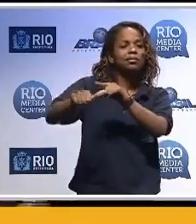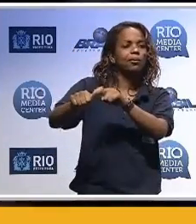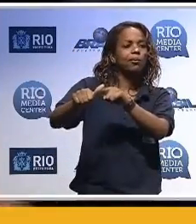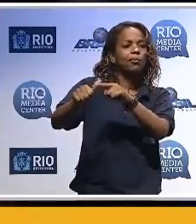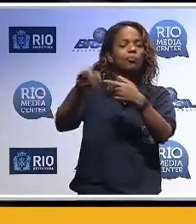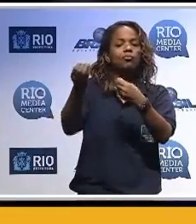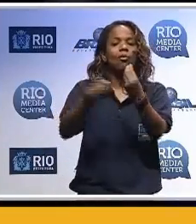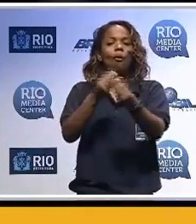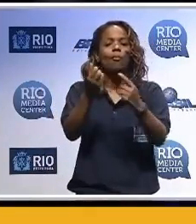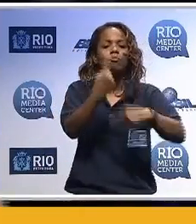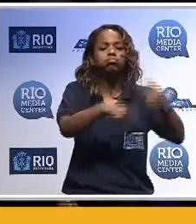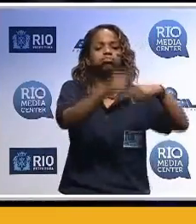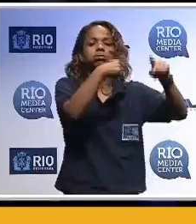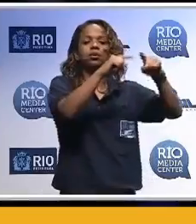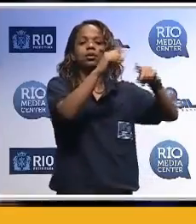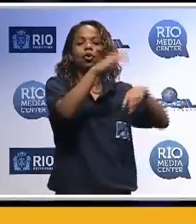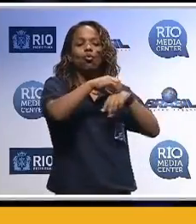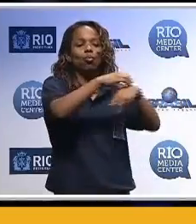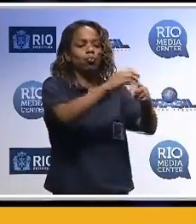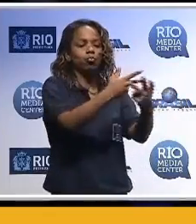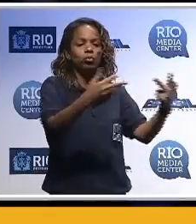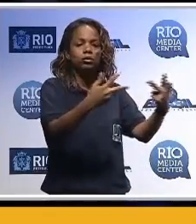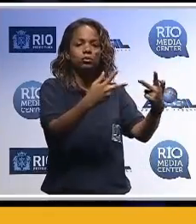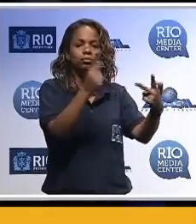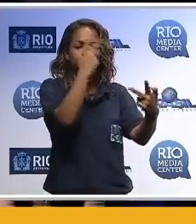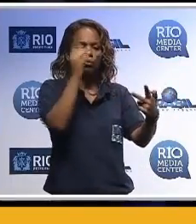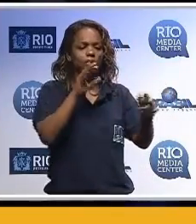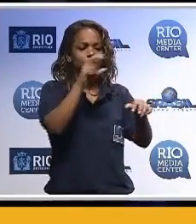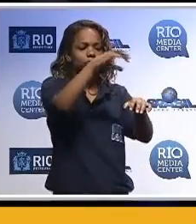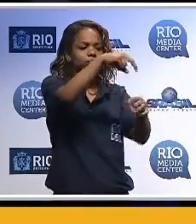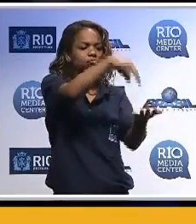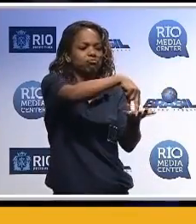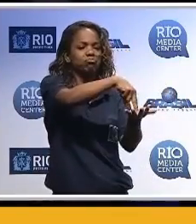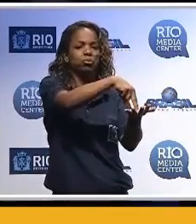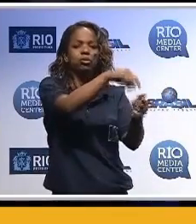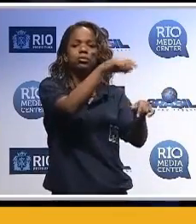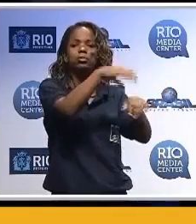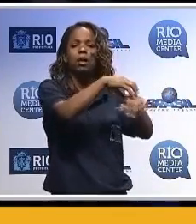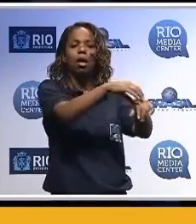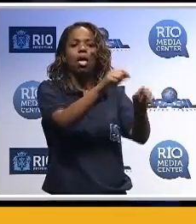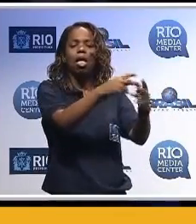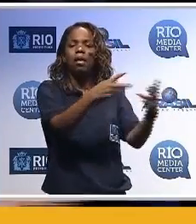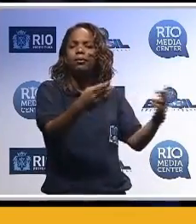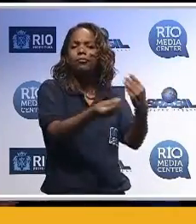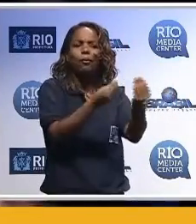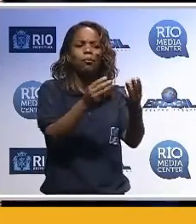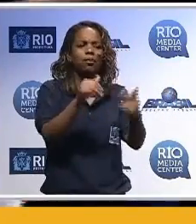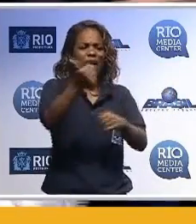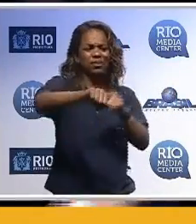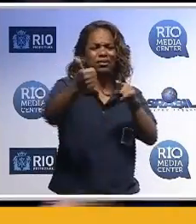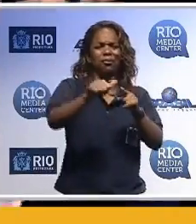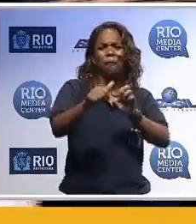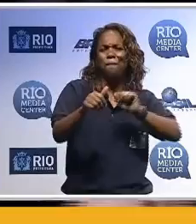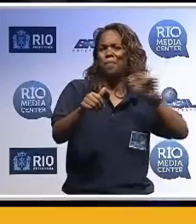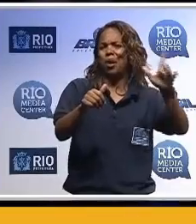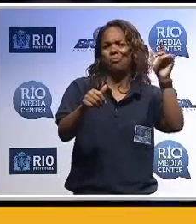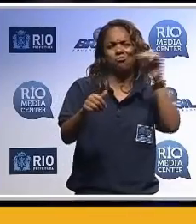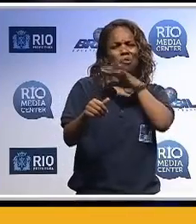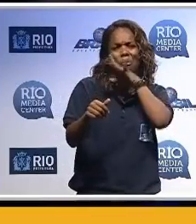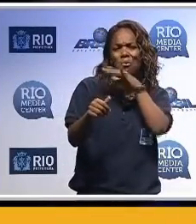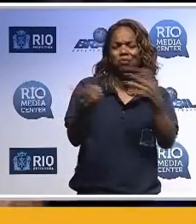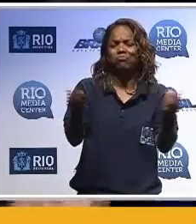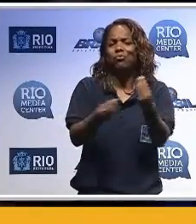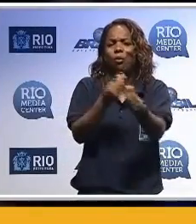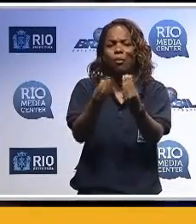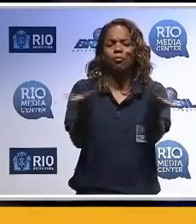promover o turismo para esse público, se esse público está avaliando tão mal os nossos serviços, pelo menos o foco aqui no Rio de Janeiro, pela